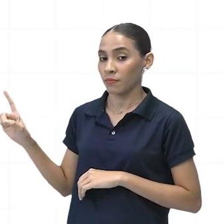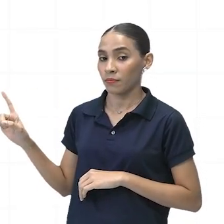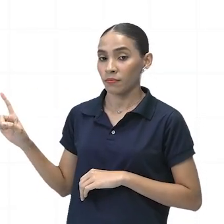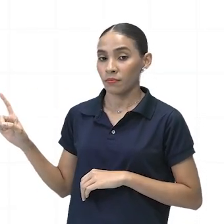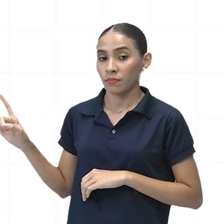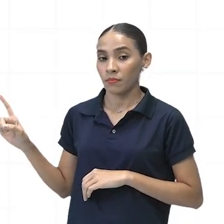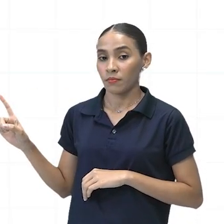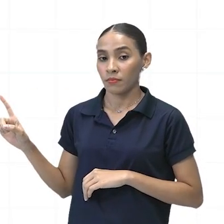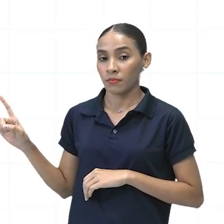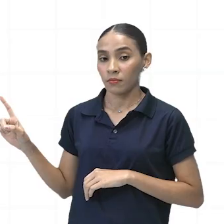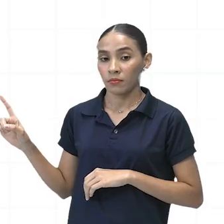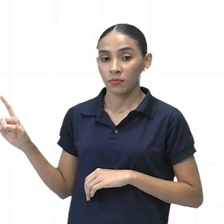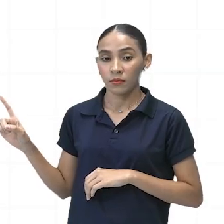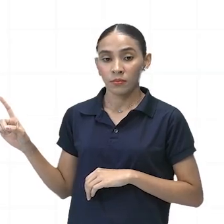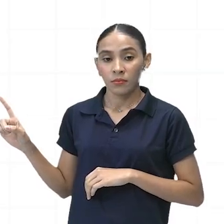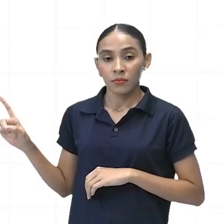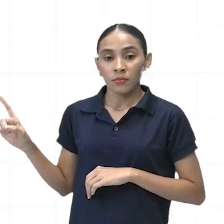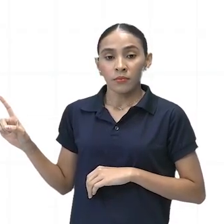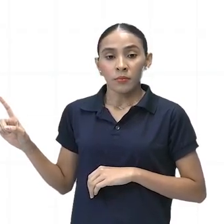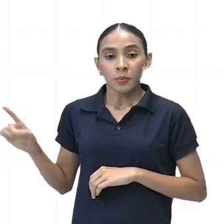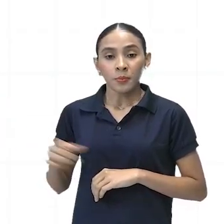Então,